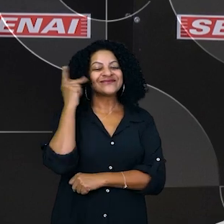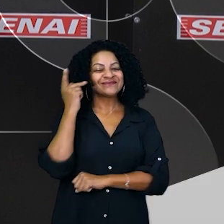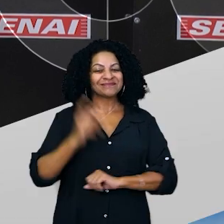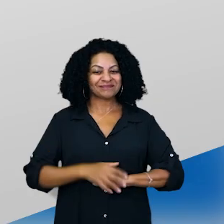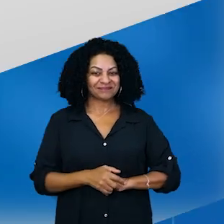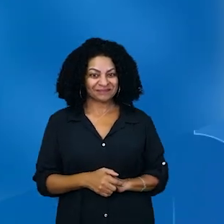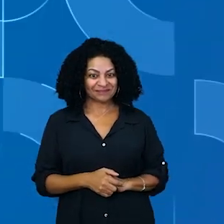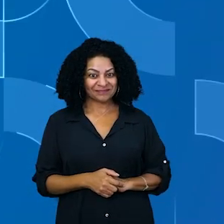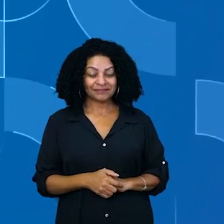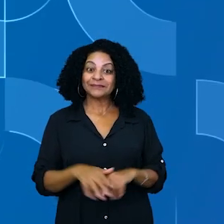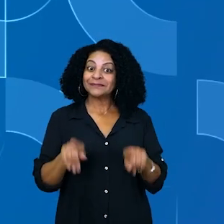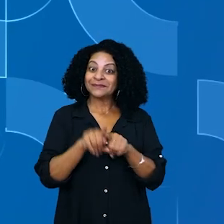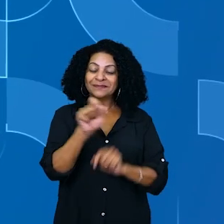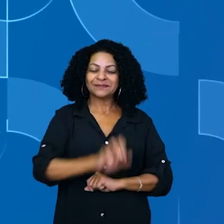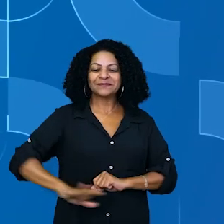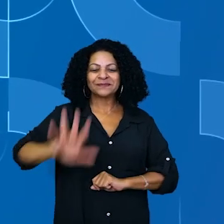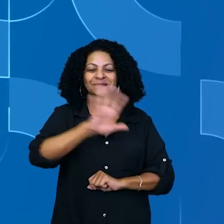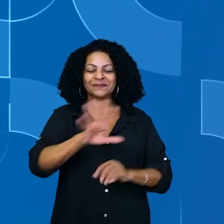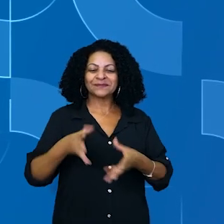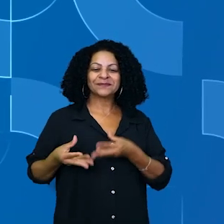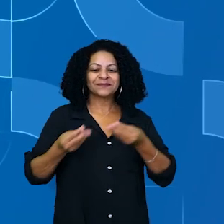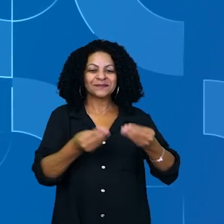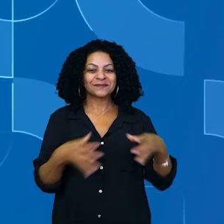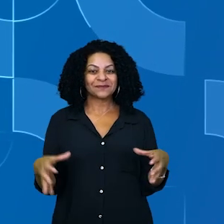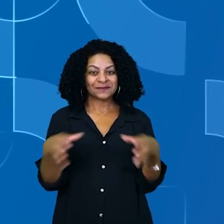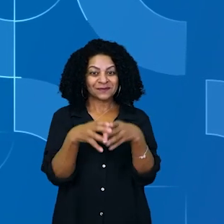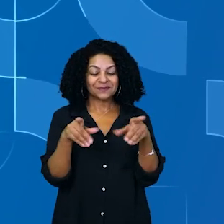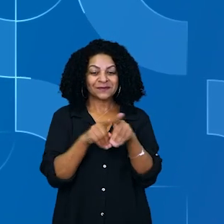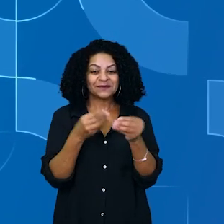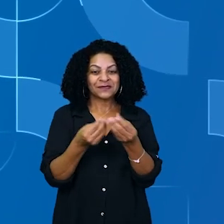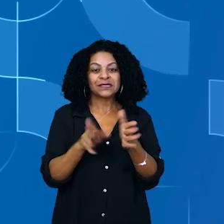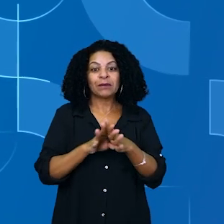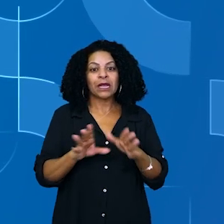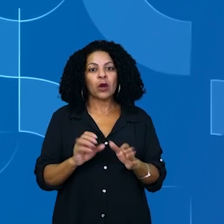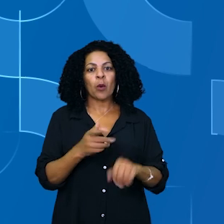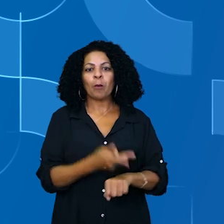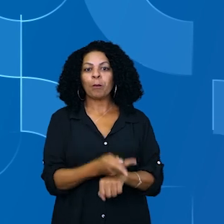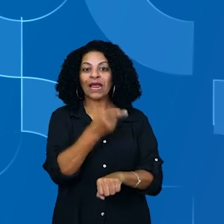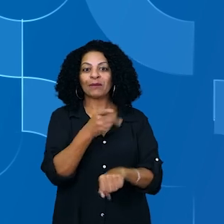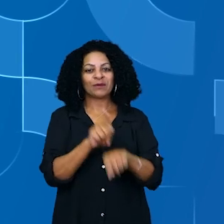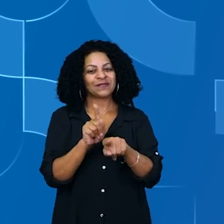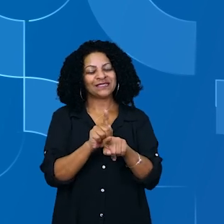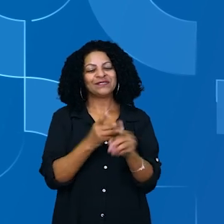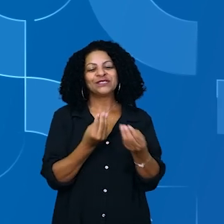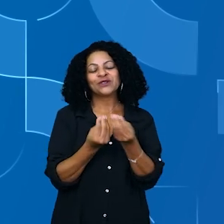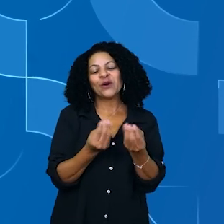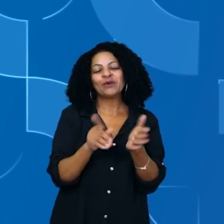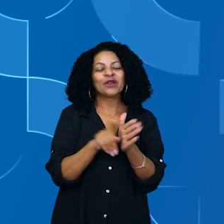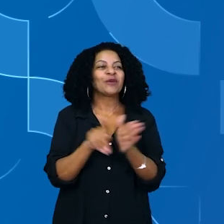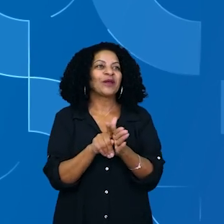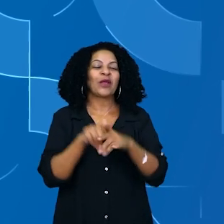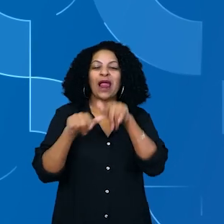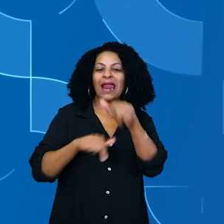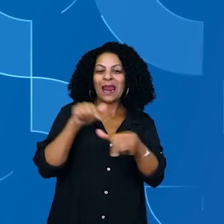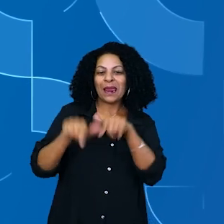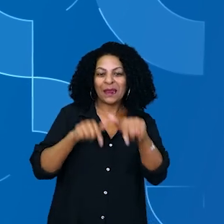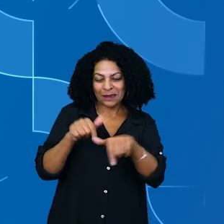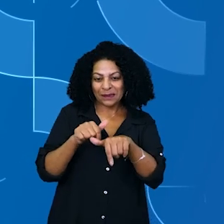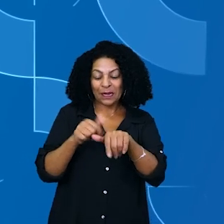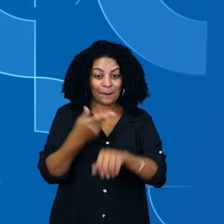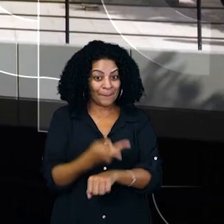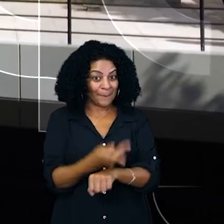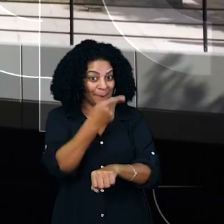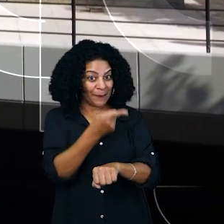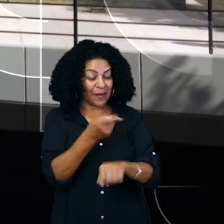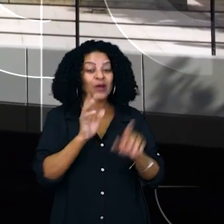São Paulo. A Comissão Nacional de Efetividade da Execução Trabalhista lançou o Prêmio Efetividade da Execução